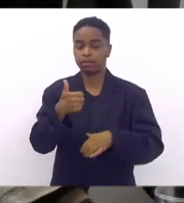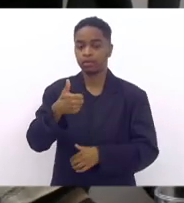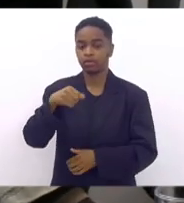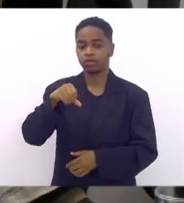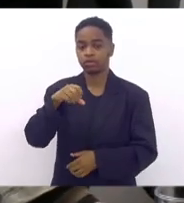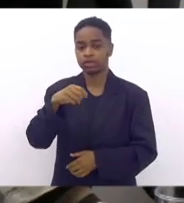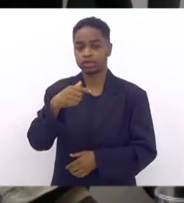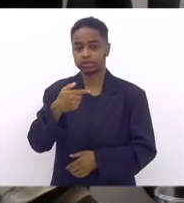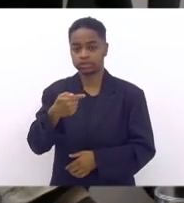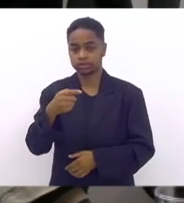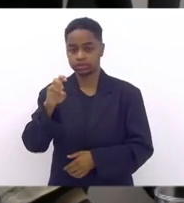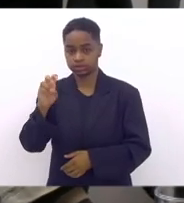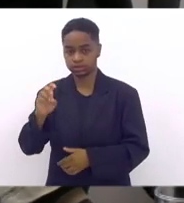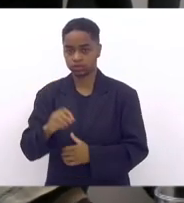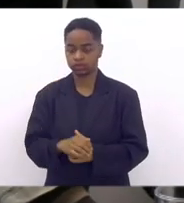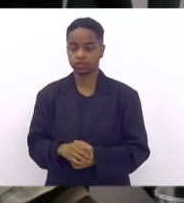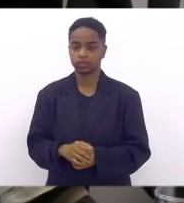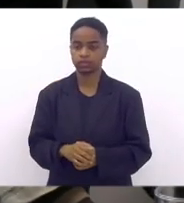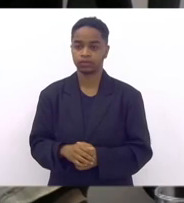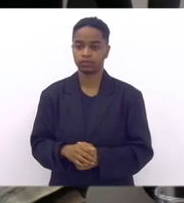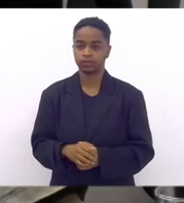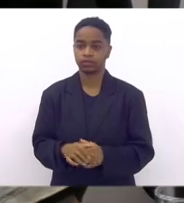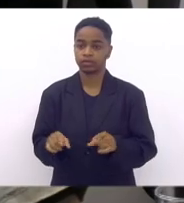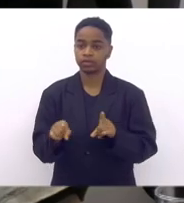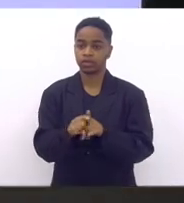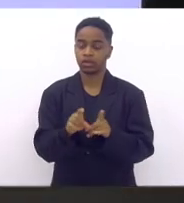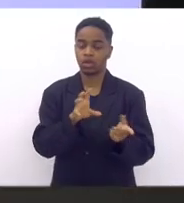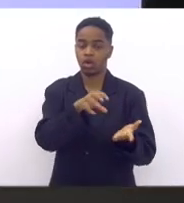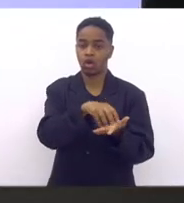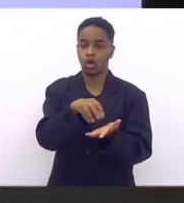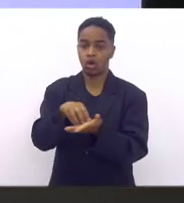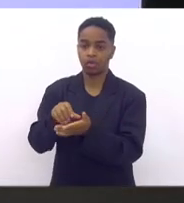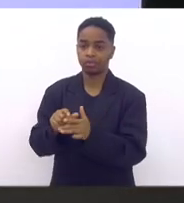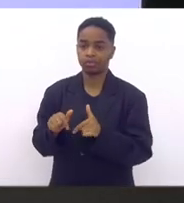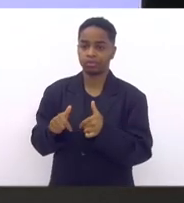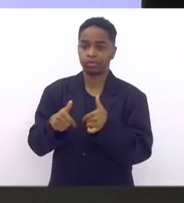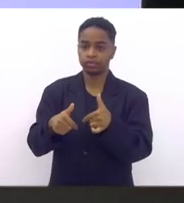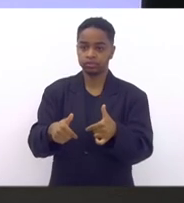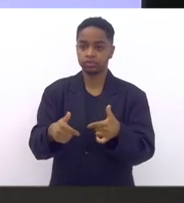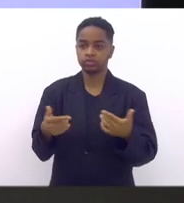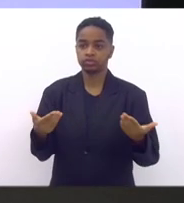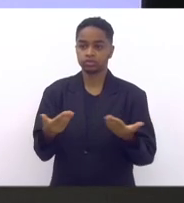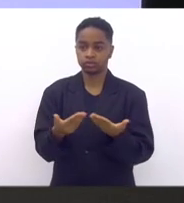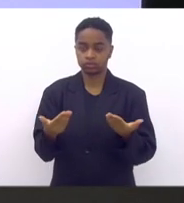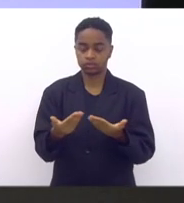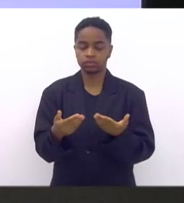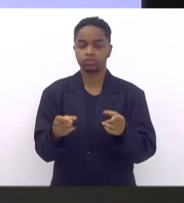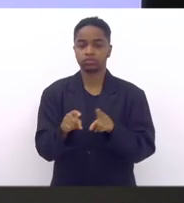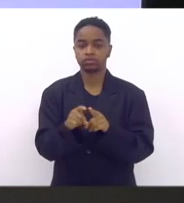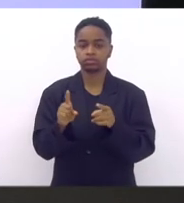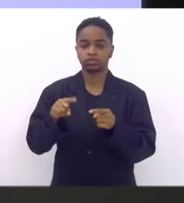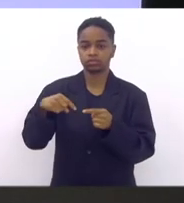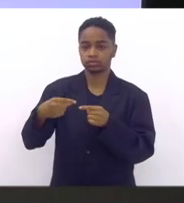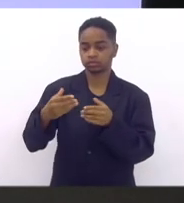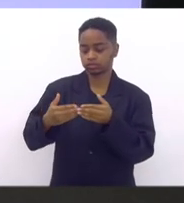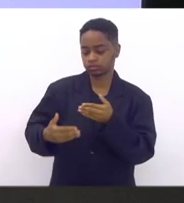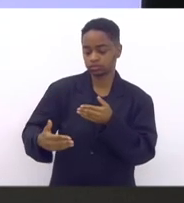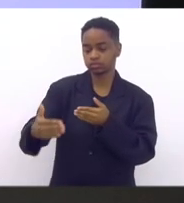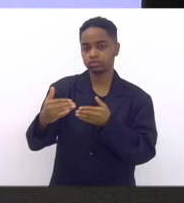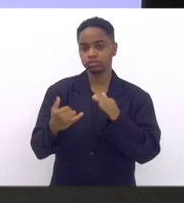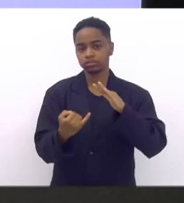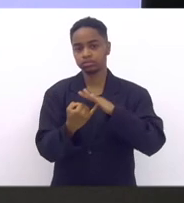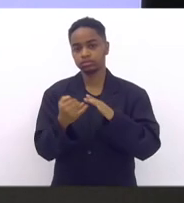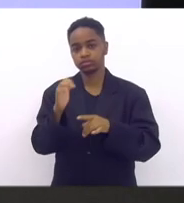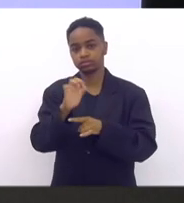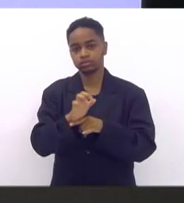próximo ali tá ali quem tava de prontidão os órgãos que teriam prontidão hoje e a partir desse incidente aí o Instituto Estadual